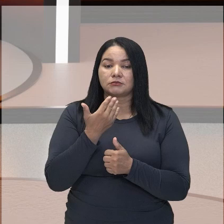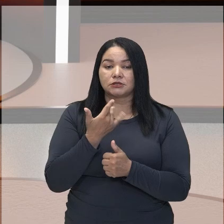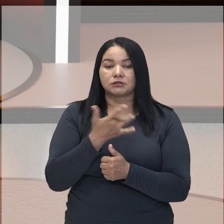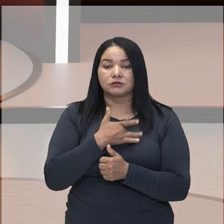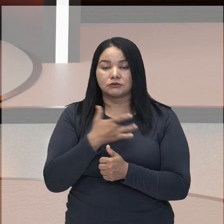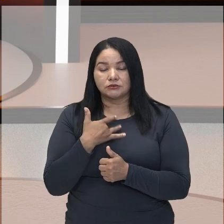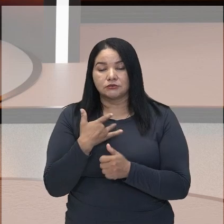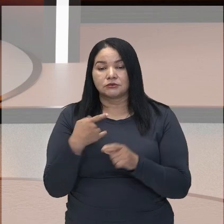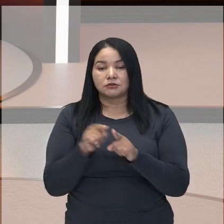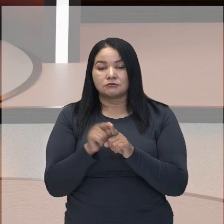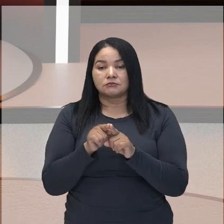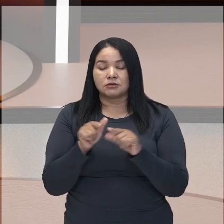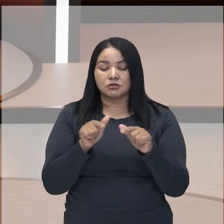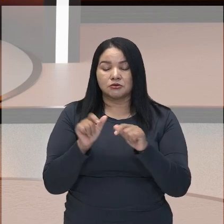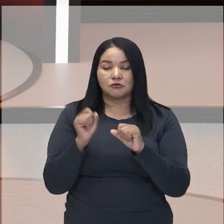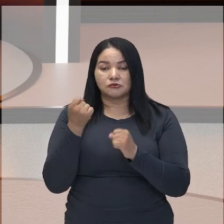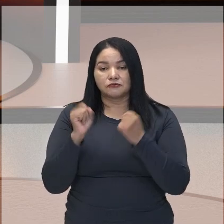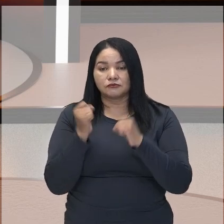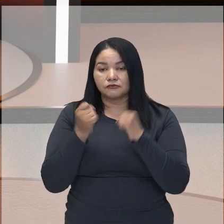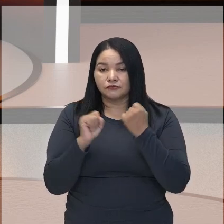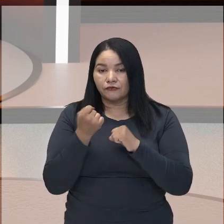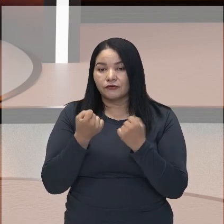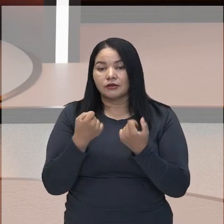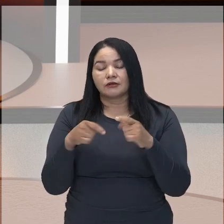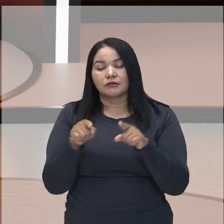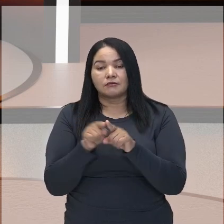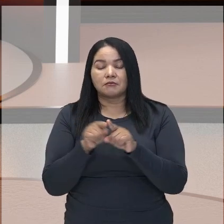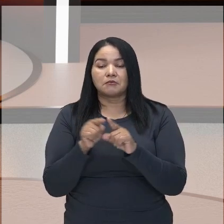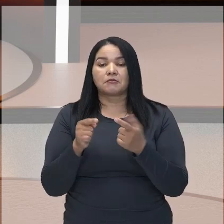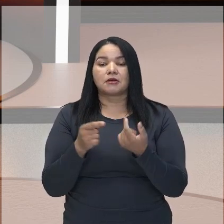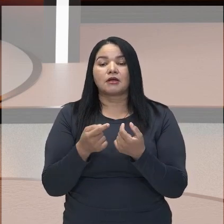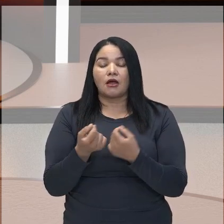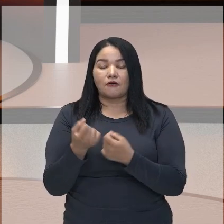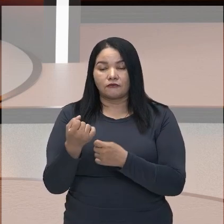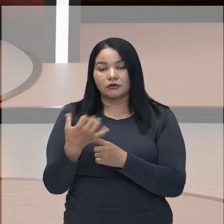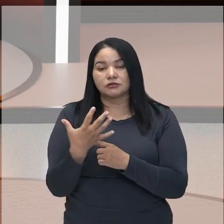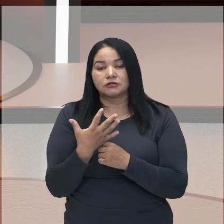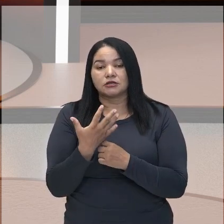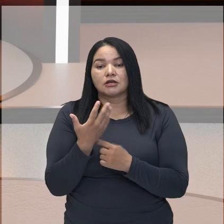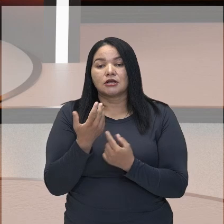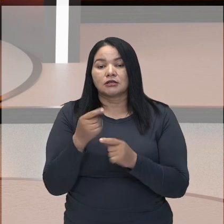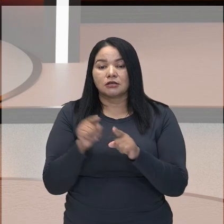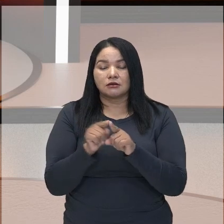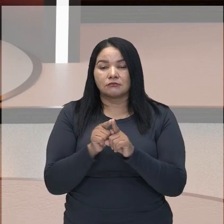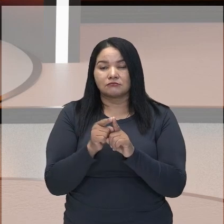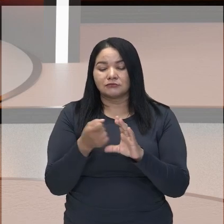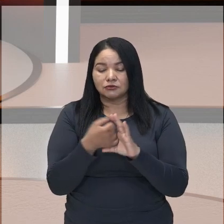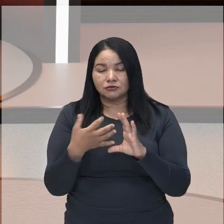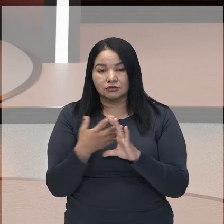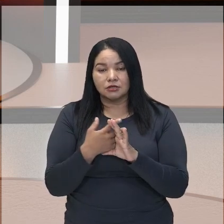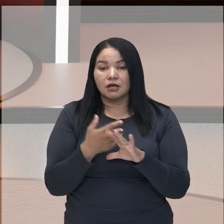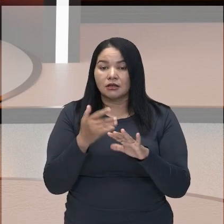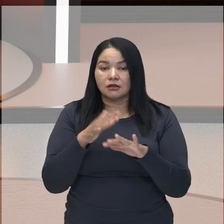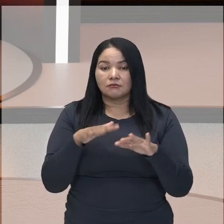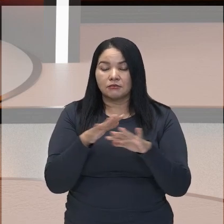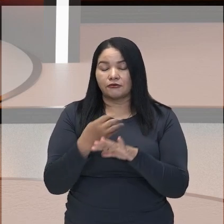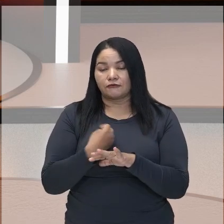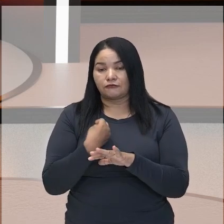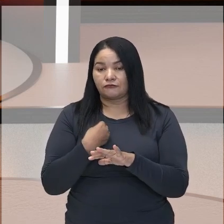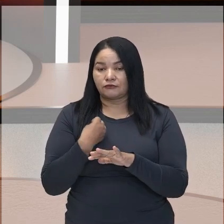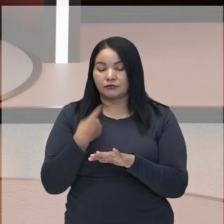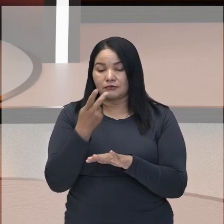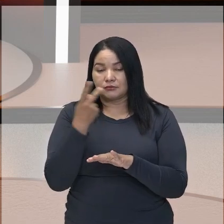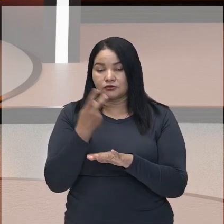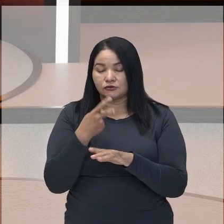alimentação, às atividades físicas, então isso acaba influenciando muito nesses aspectos em relação à estrutura etária no